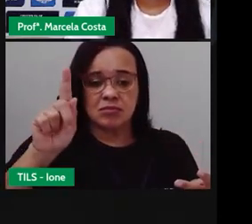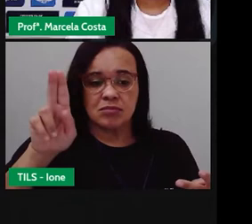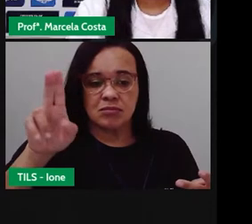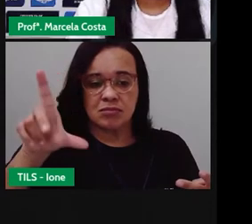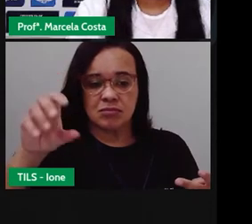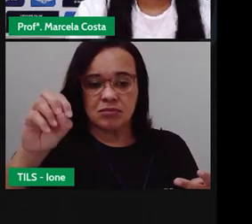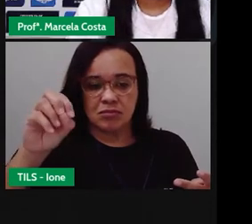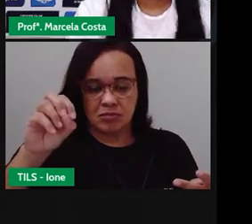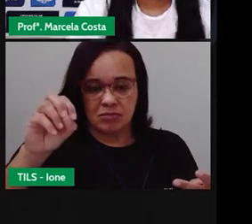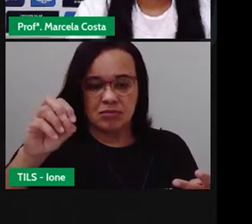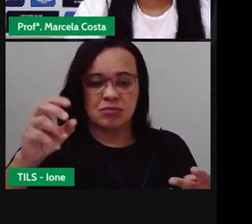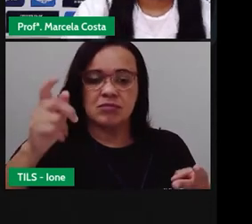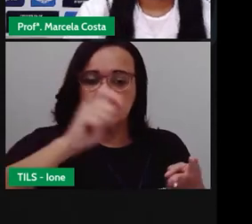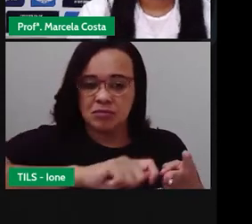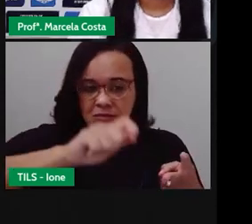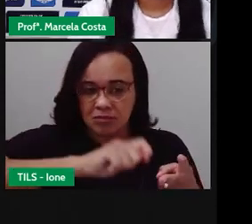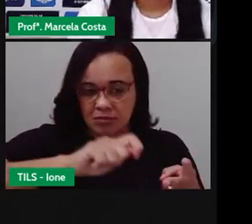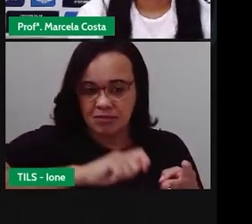Triângulo.